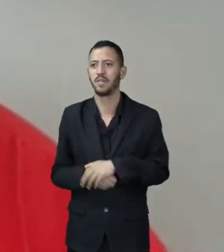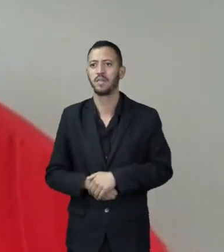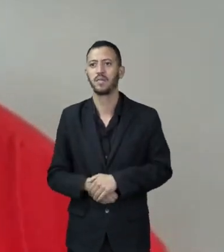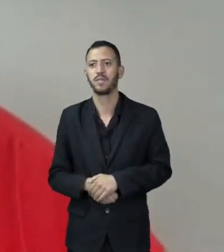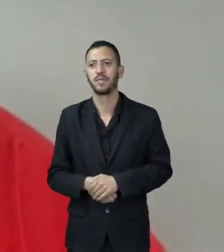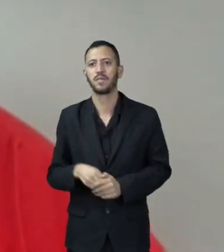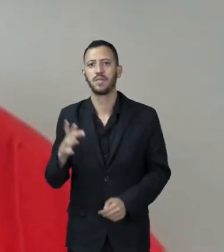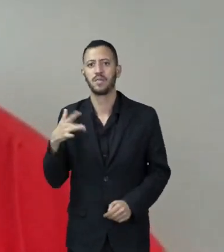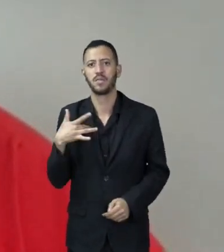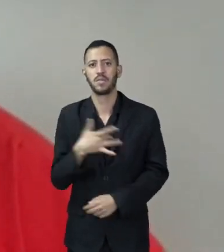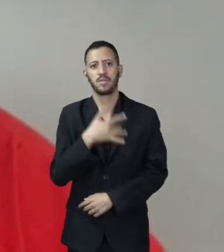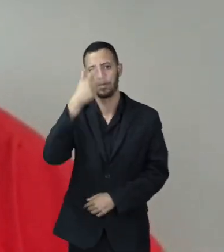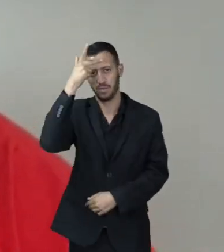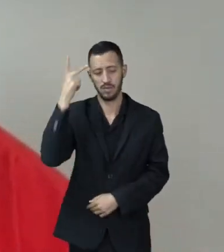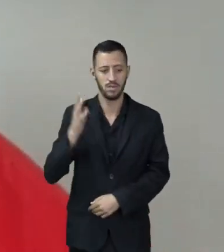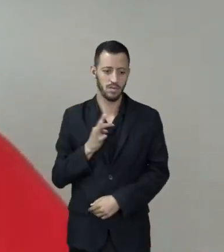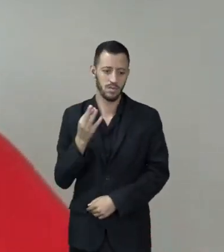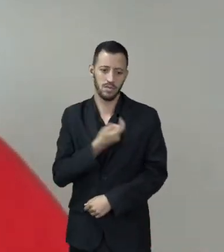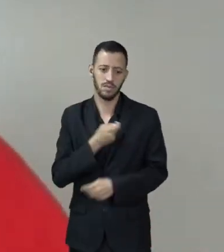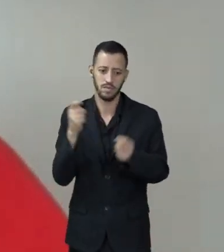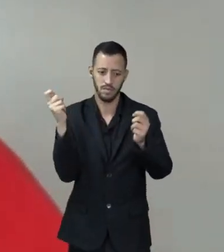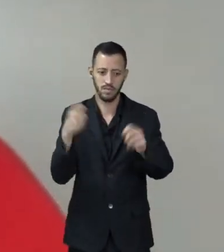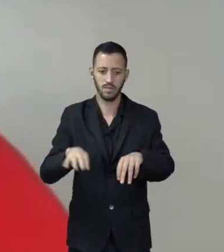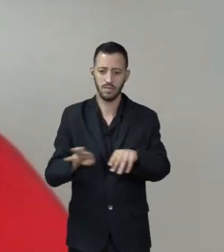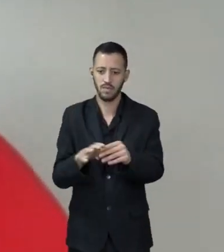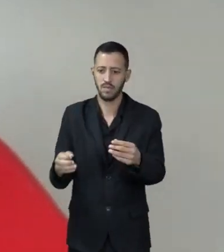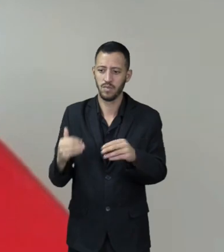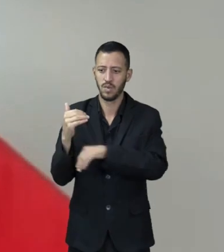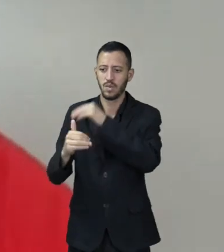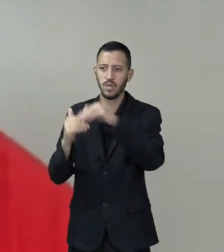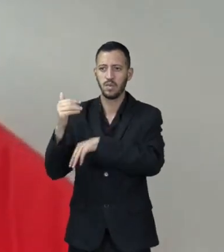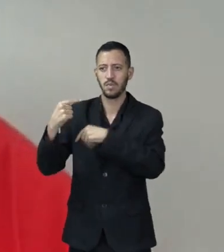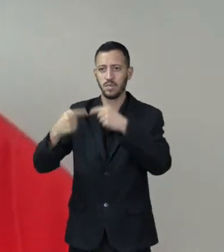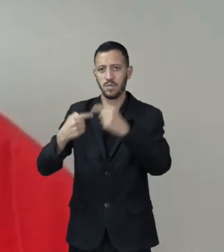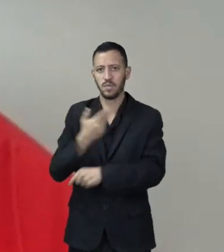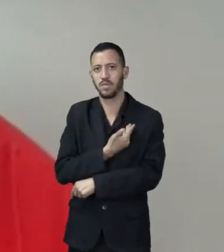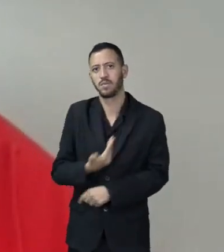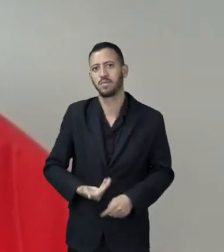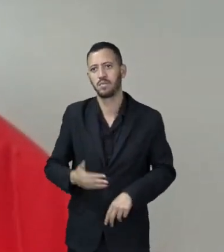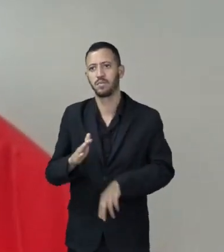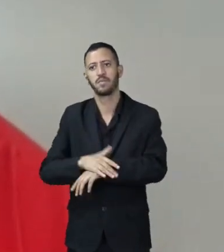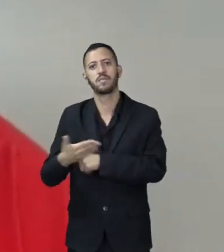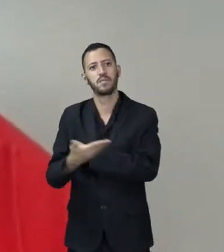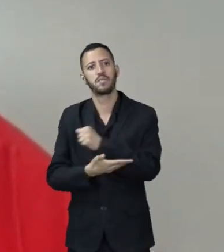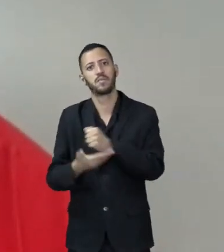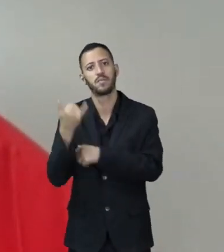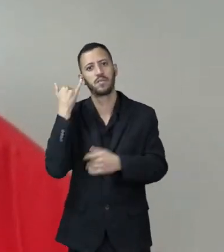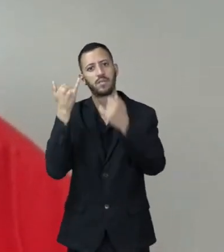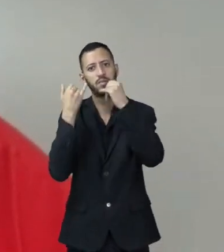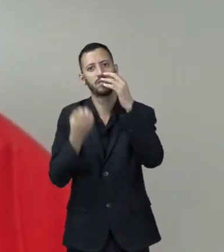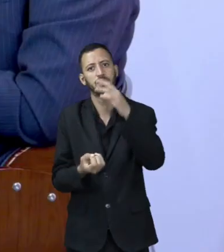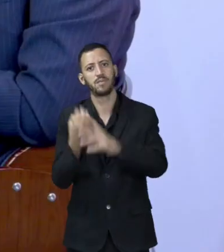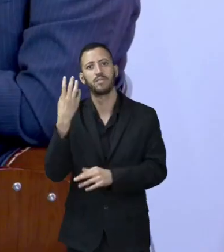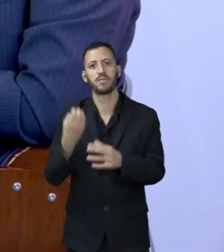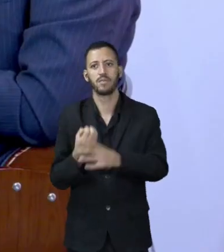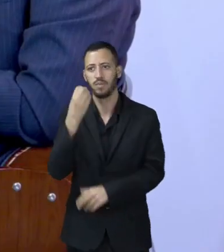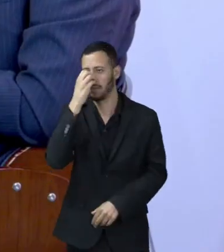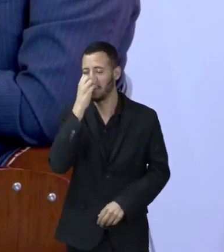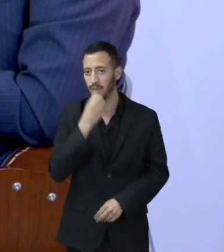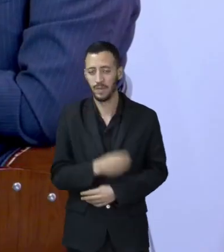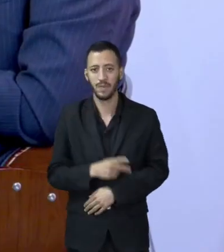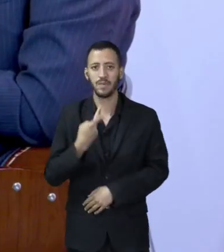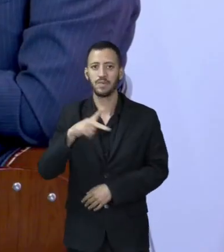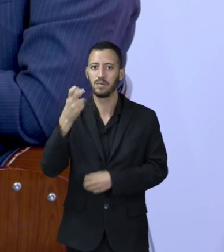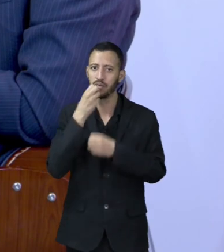em saúde das pessoas trans aí, para que possam se desenvolver políticas públicas muito mais acuradas com base em dados produzidos. Sempre